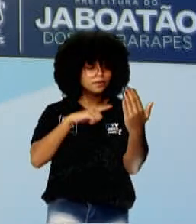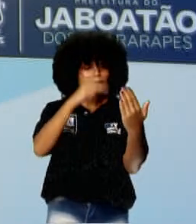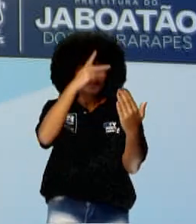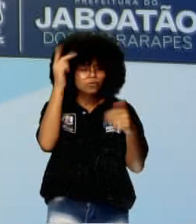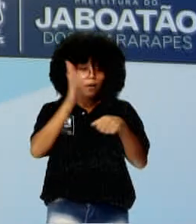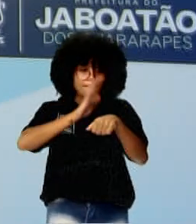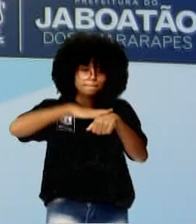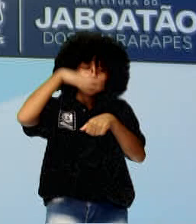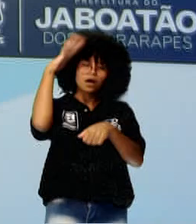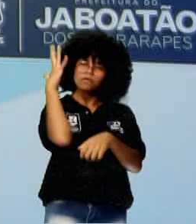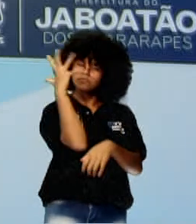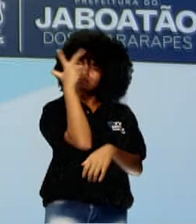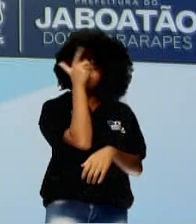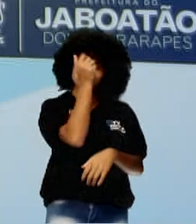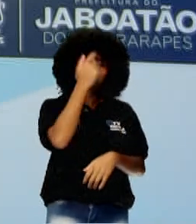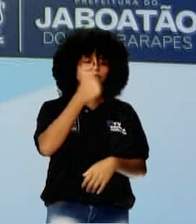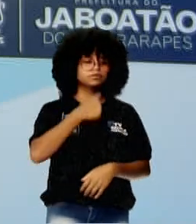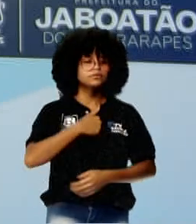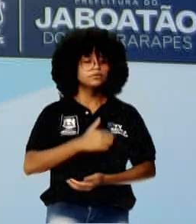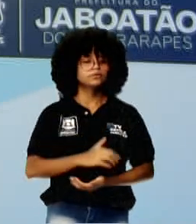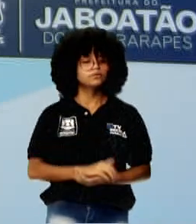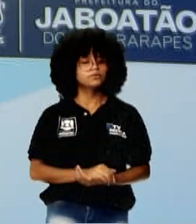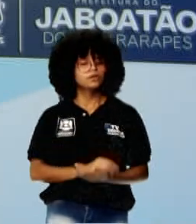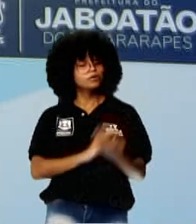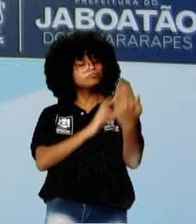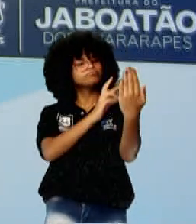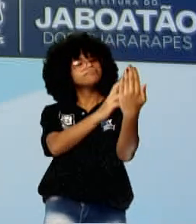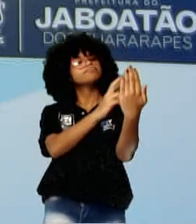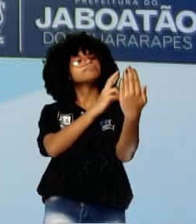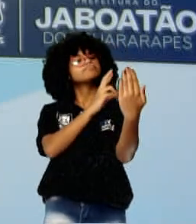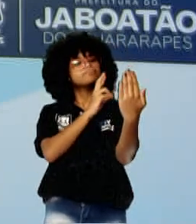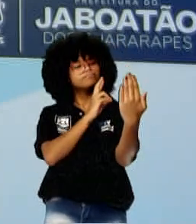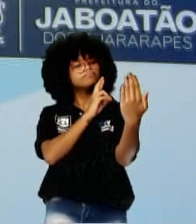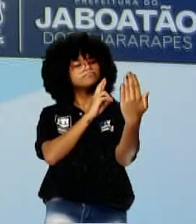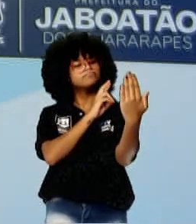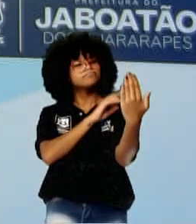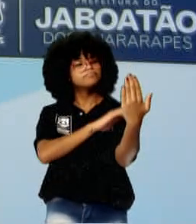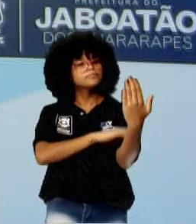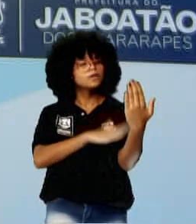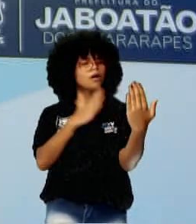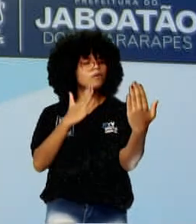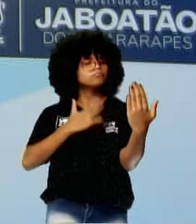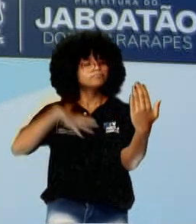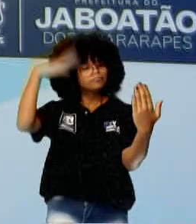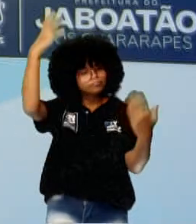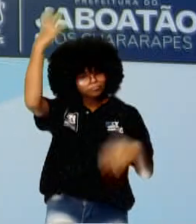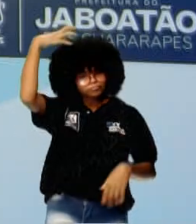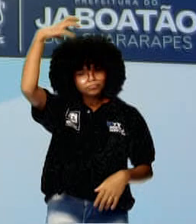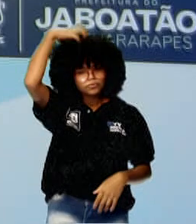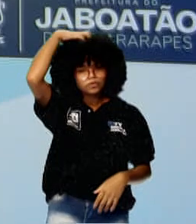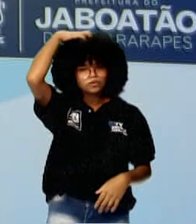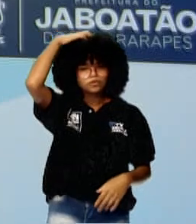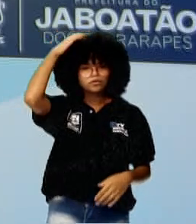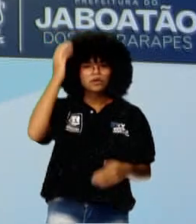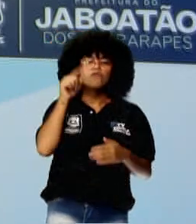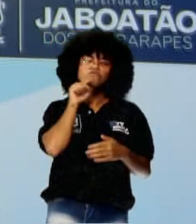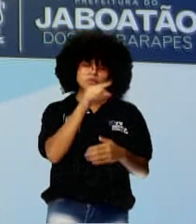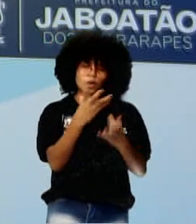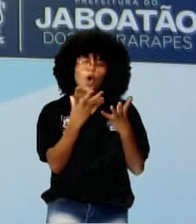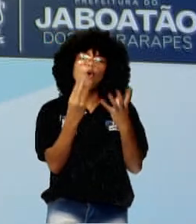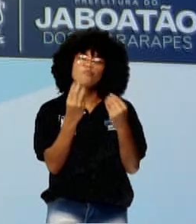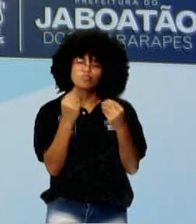alguém mais bela do que eu?" E o espelho respondeu: "Minha rainha, vós és muito